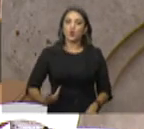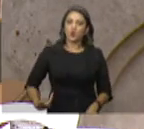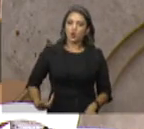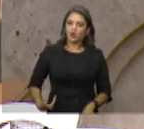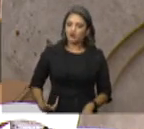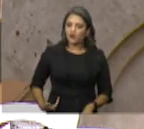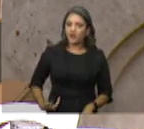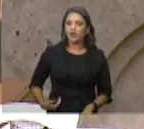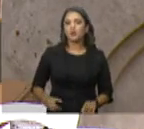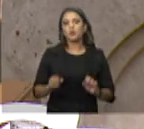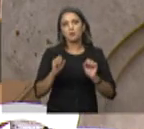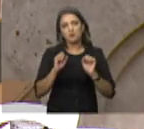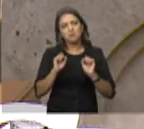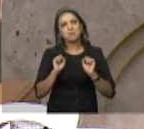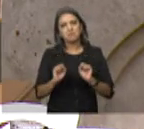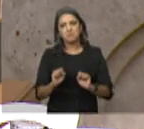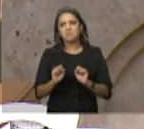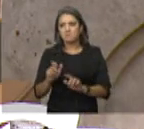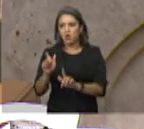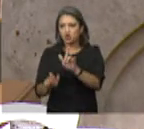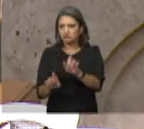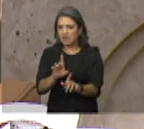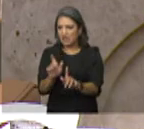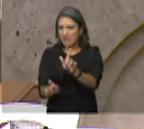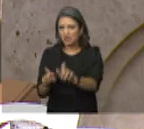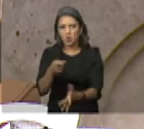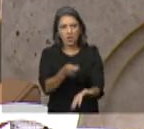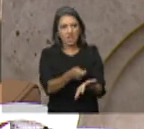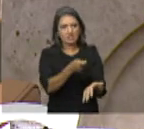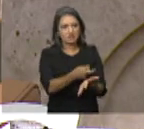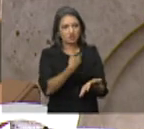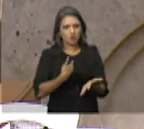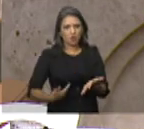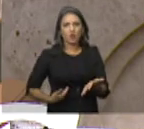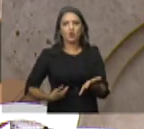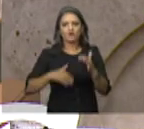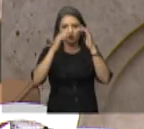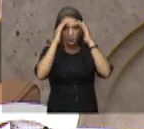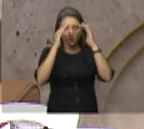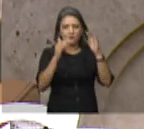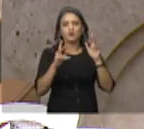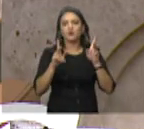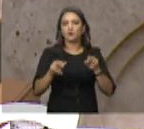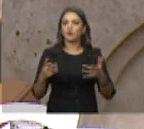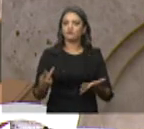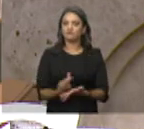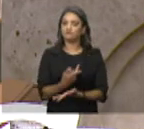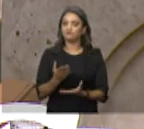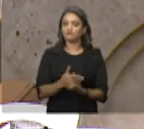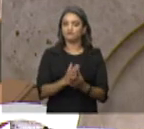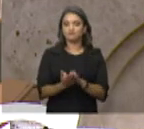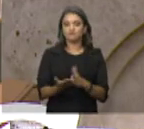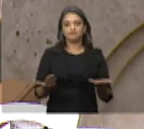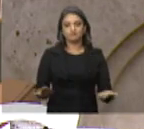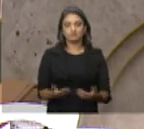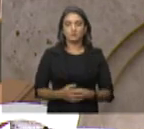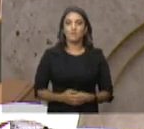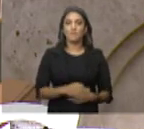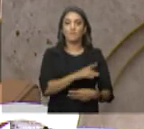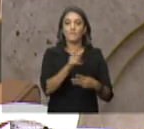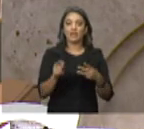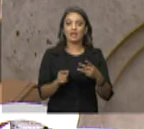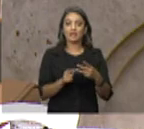pode ser exigida individualmente como no caso examinado neste processo terceiro